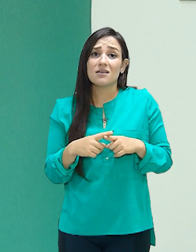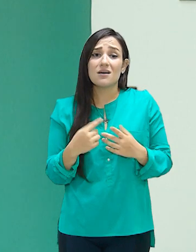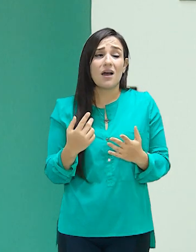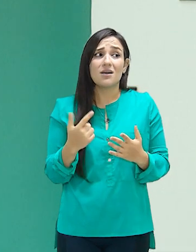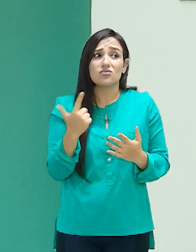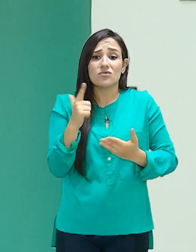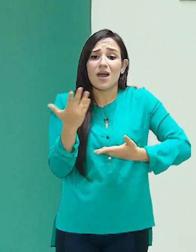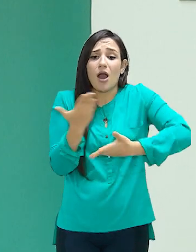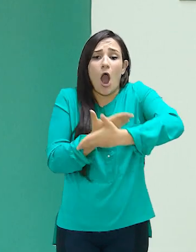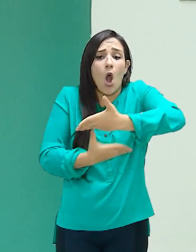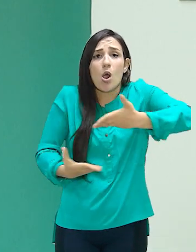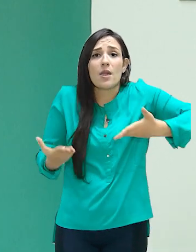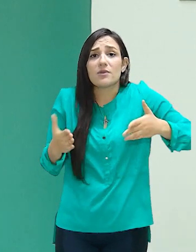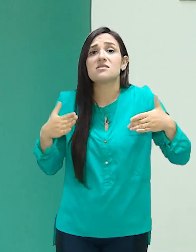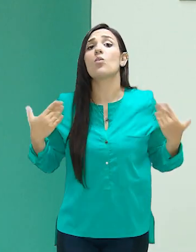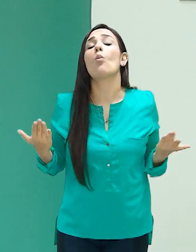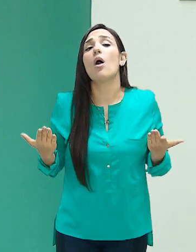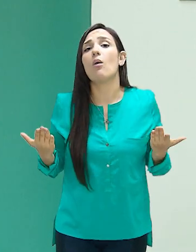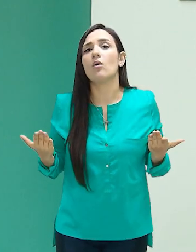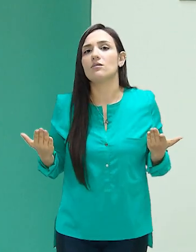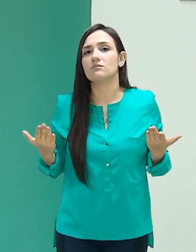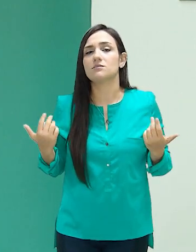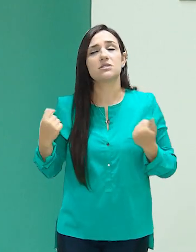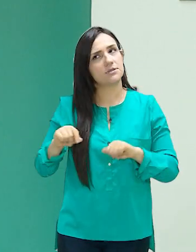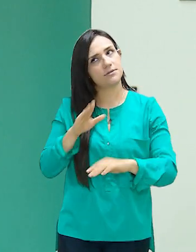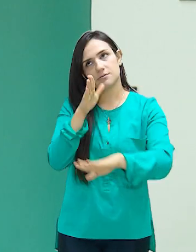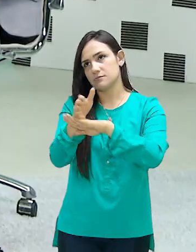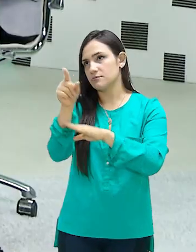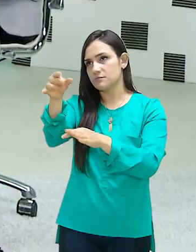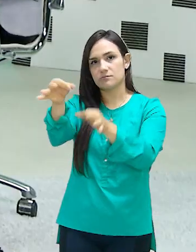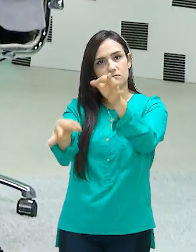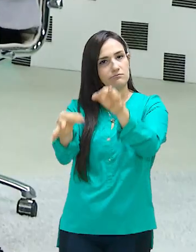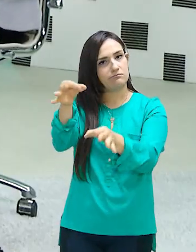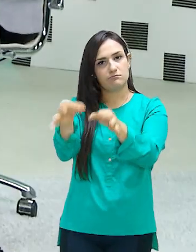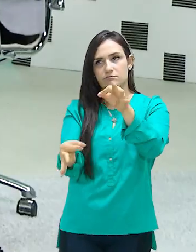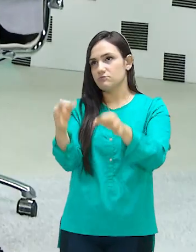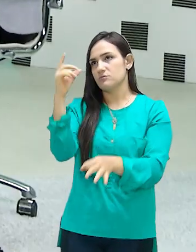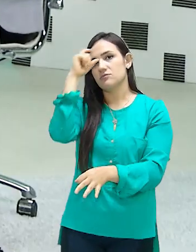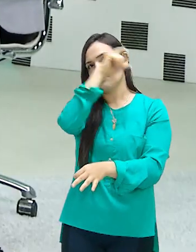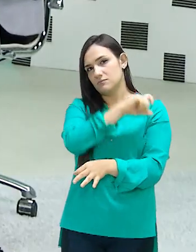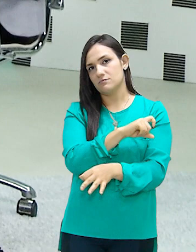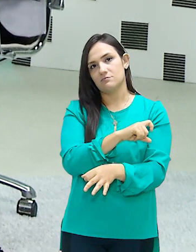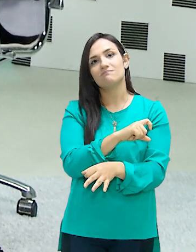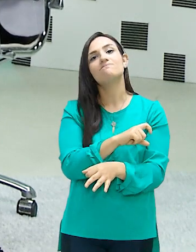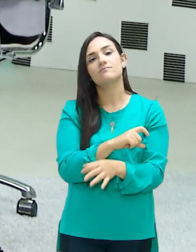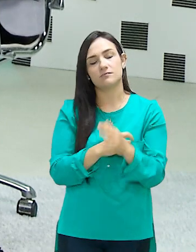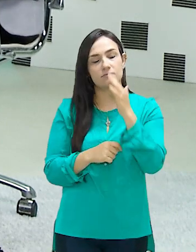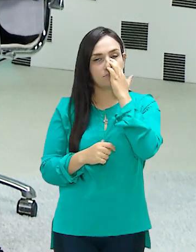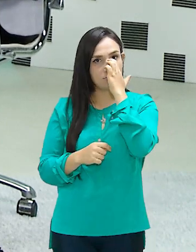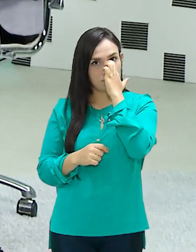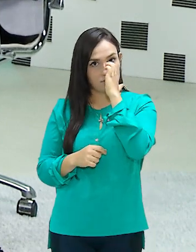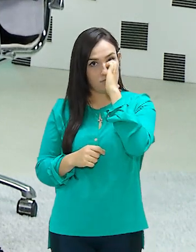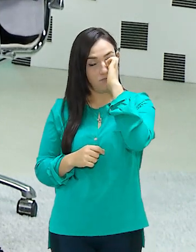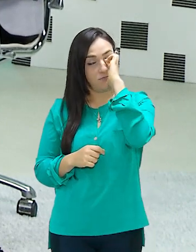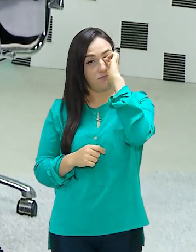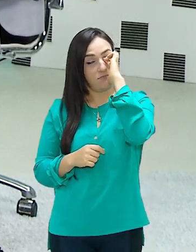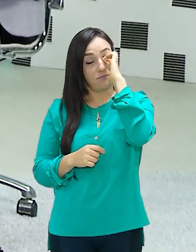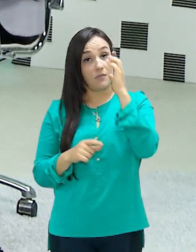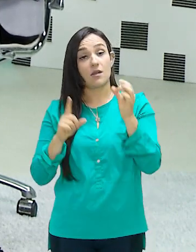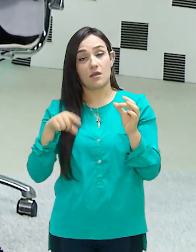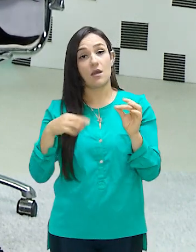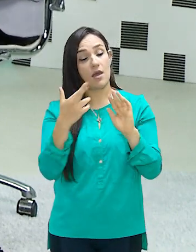práticas colaborativas e vai ter que ir para o judicial. O judicial e toda aquela mesmo. Equipe vai ter que se retirar. Tá, então, é um